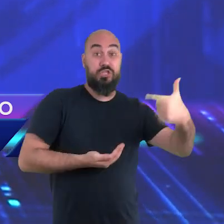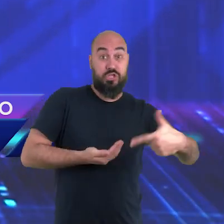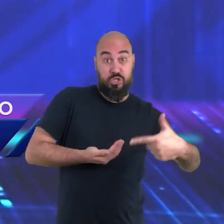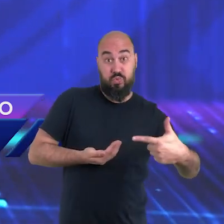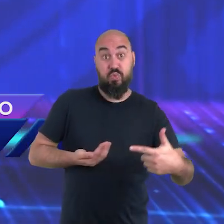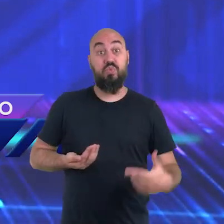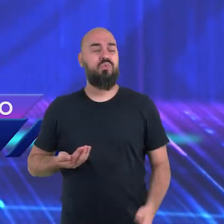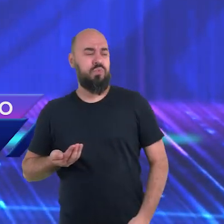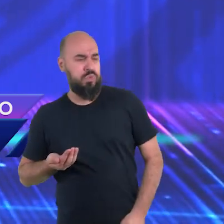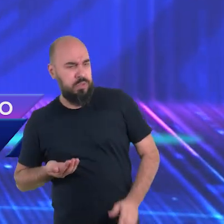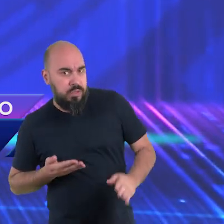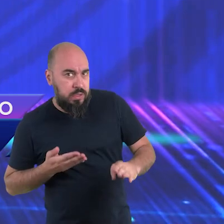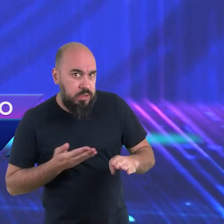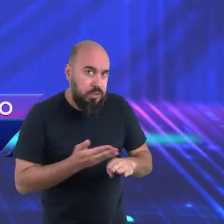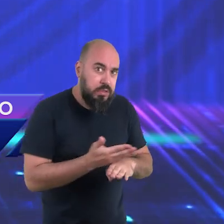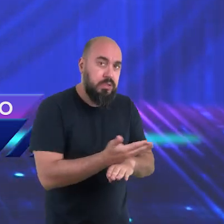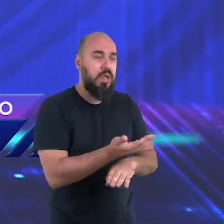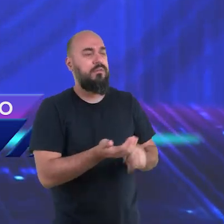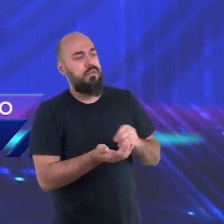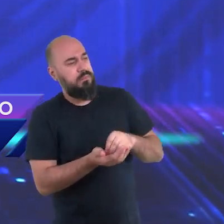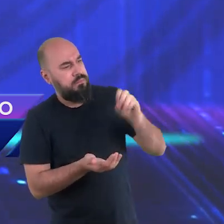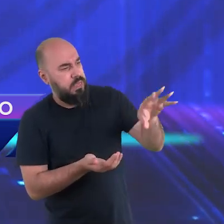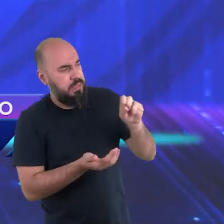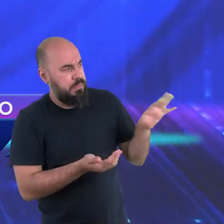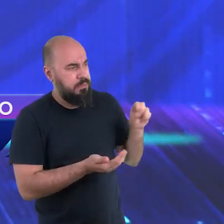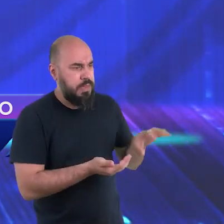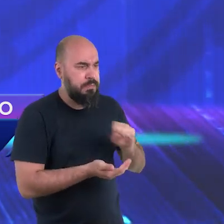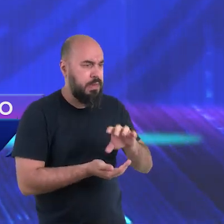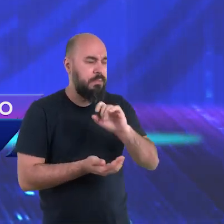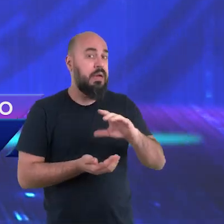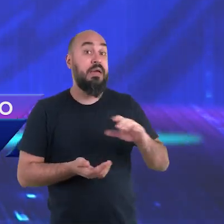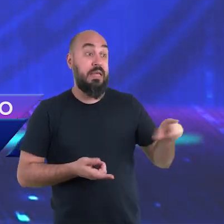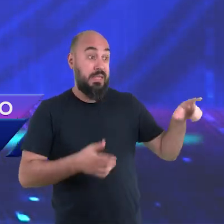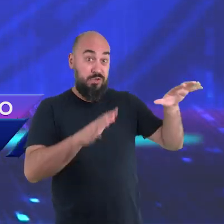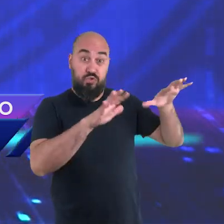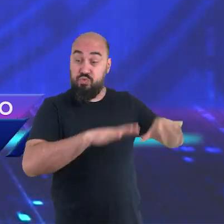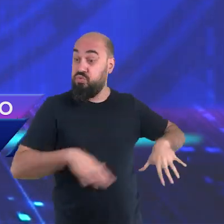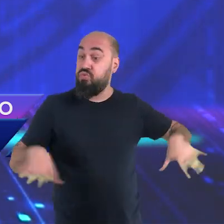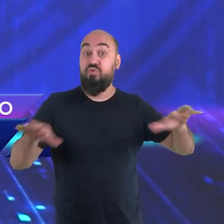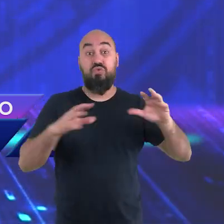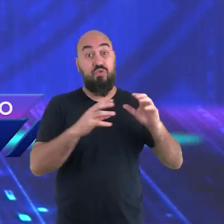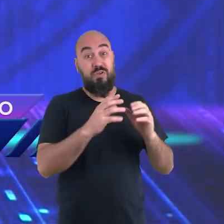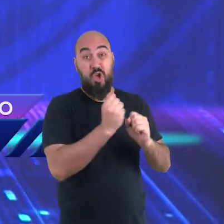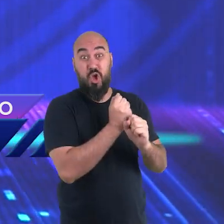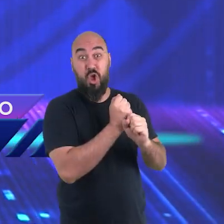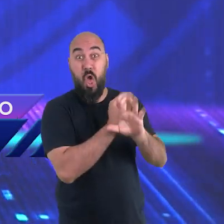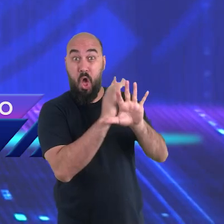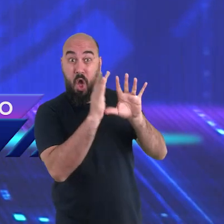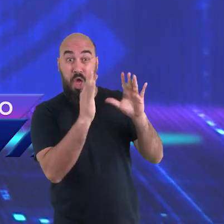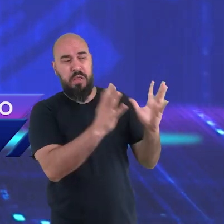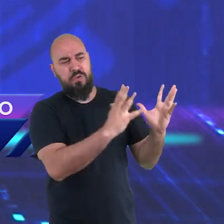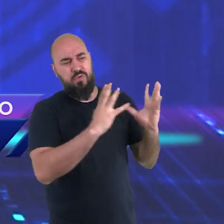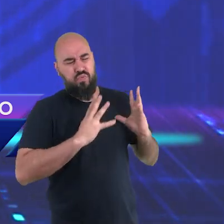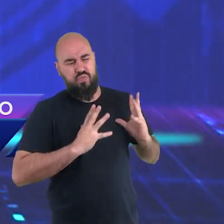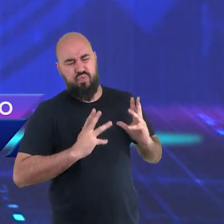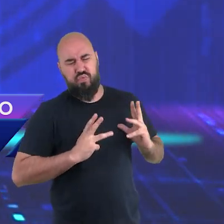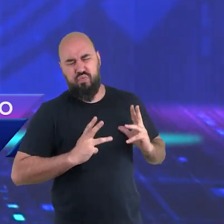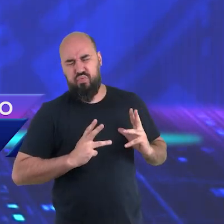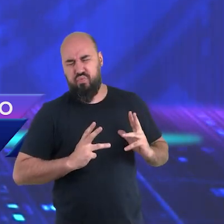lugar santíssimo. E havia então a purificação do santuário. Isso significa que quando o sumo